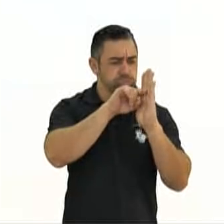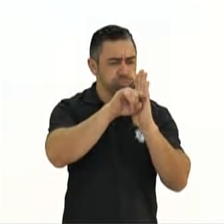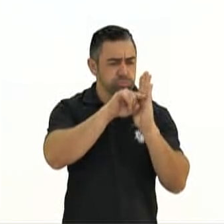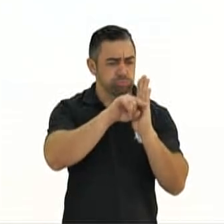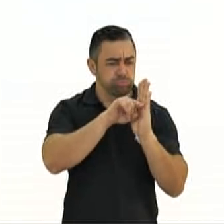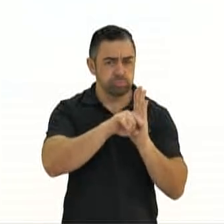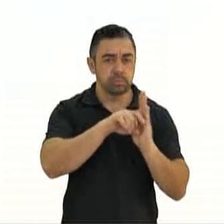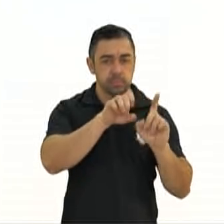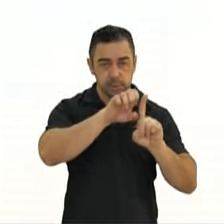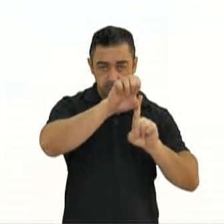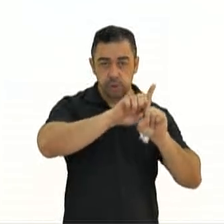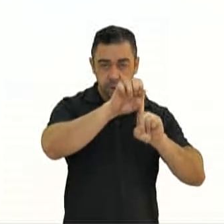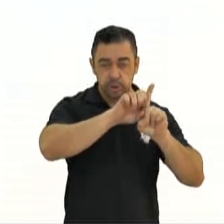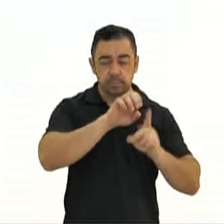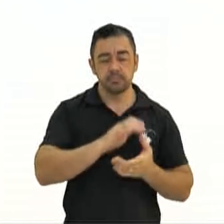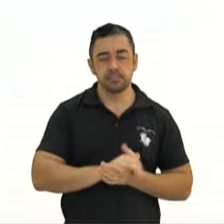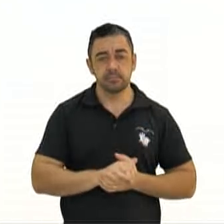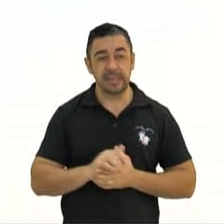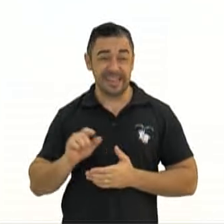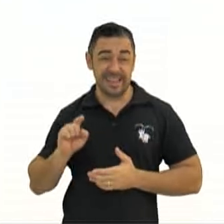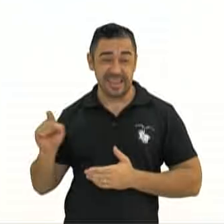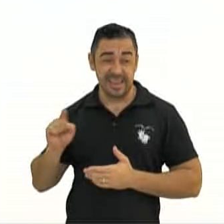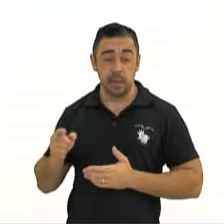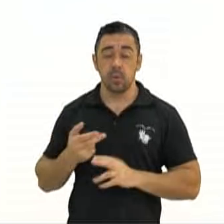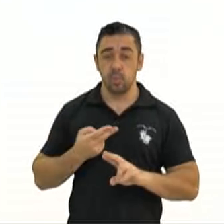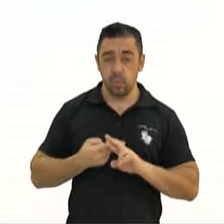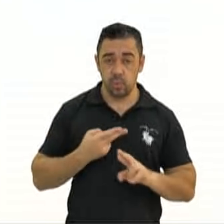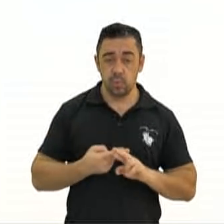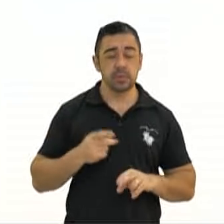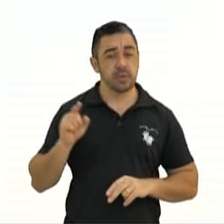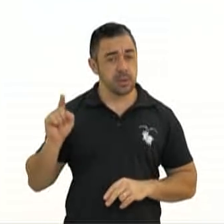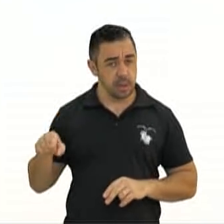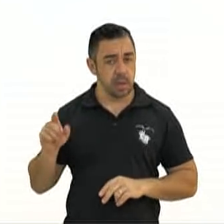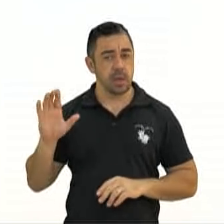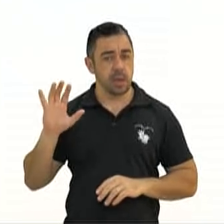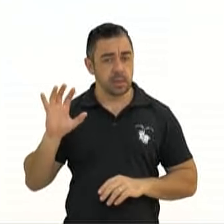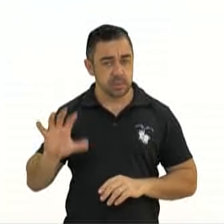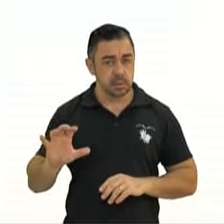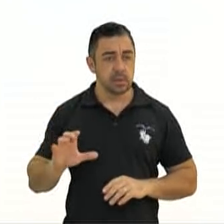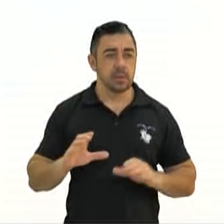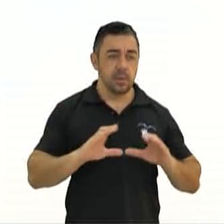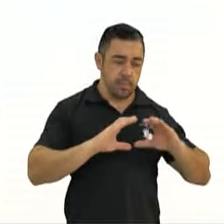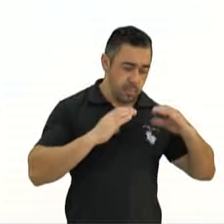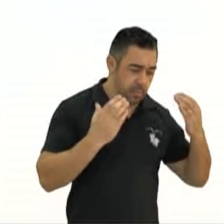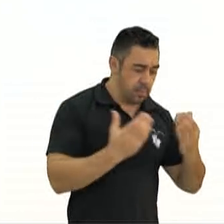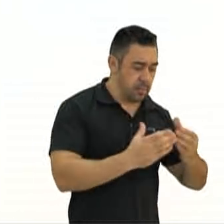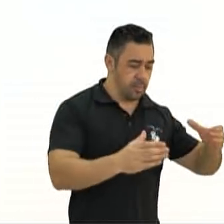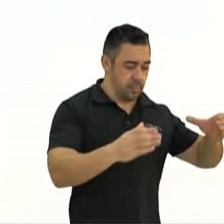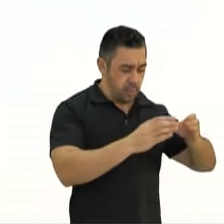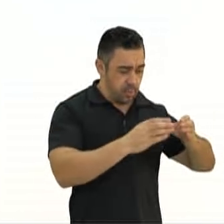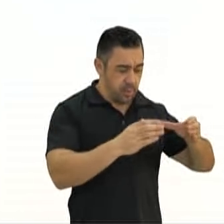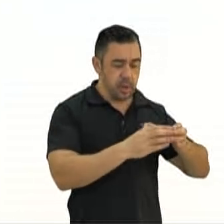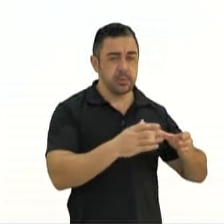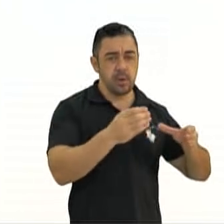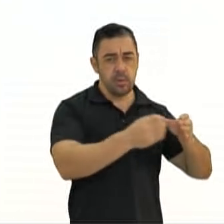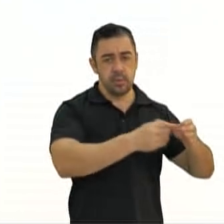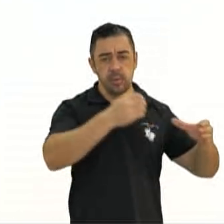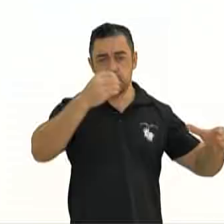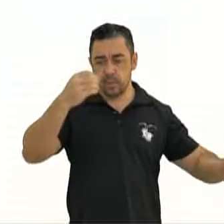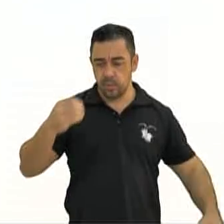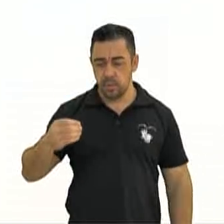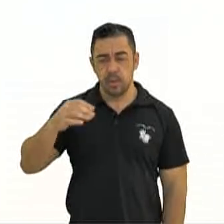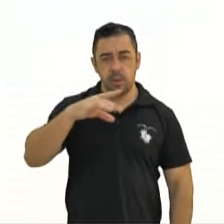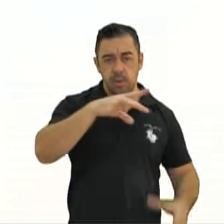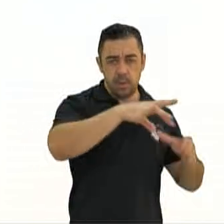pesquisas estatísticas. E elas utilizam esse processo de amostragem. Elas não saem pesquisando todo